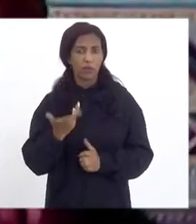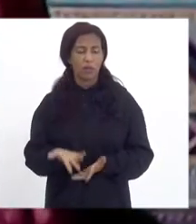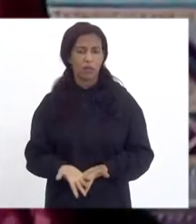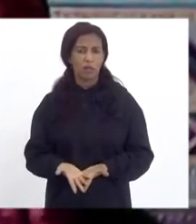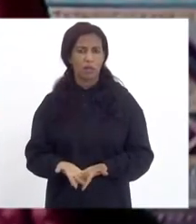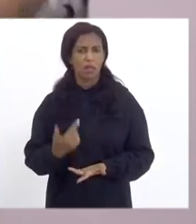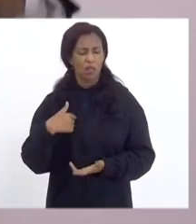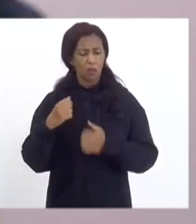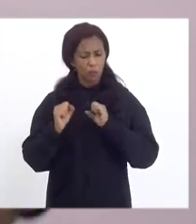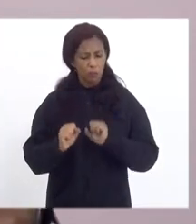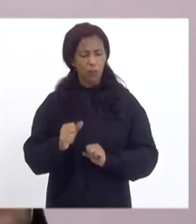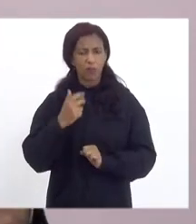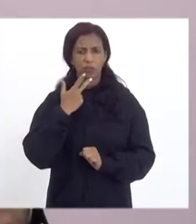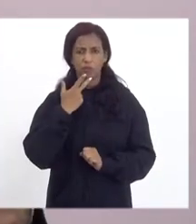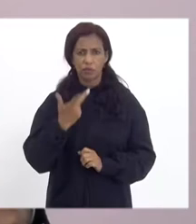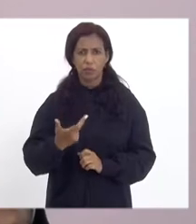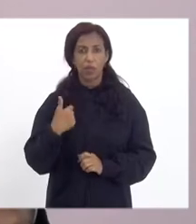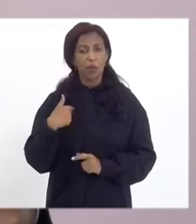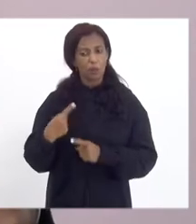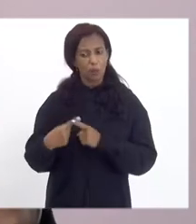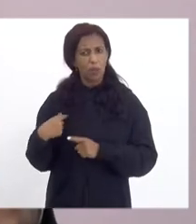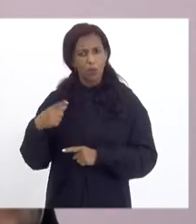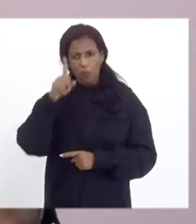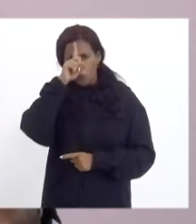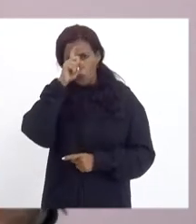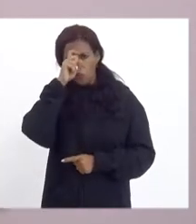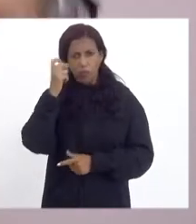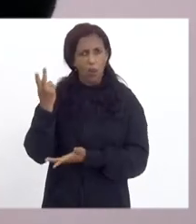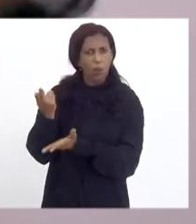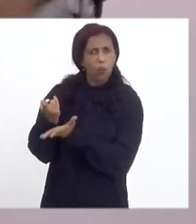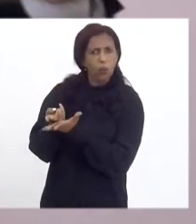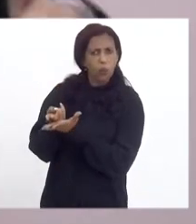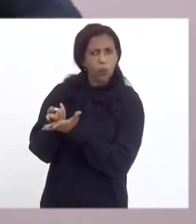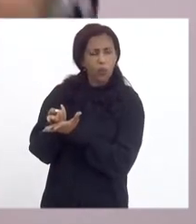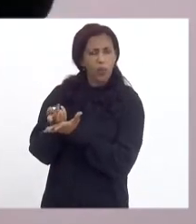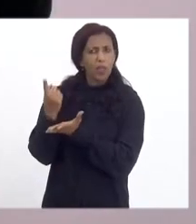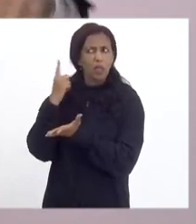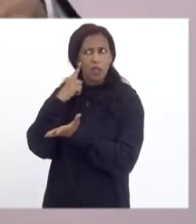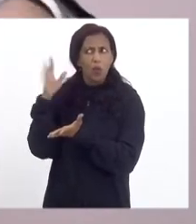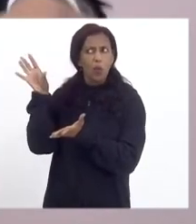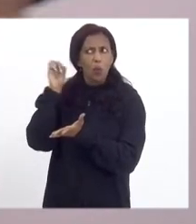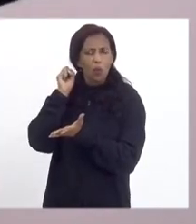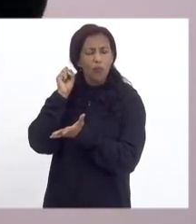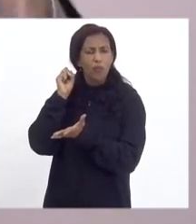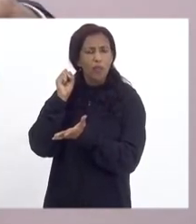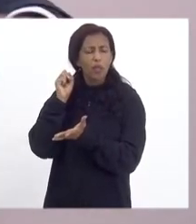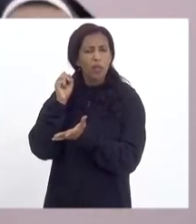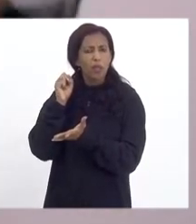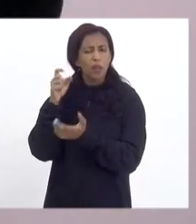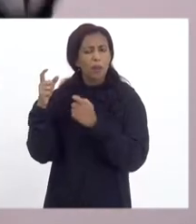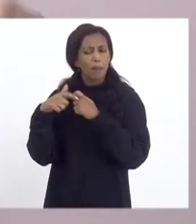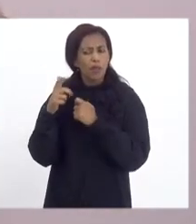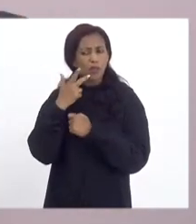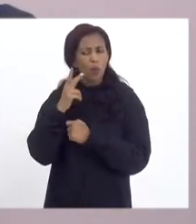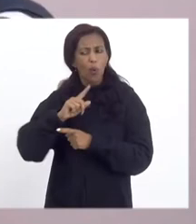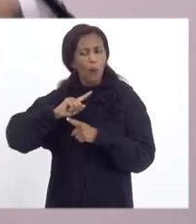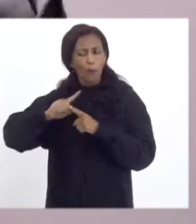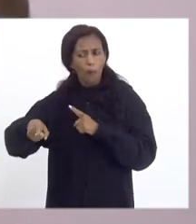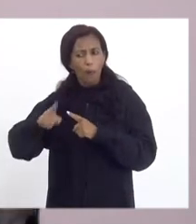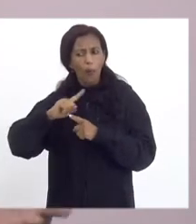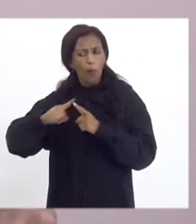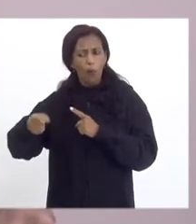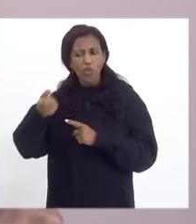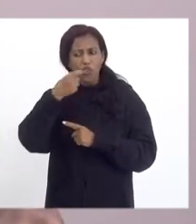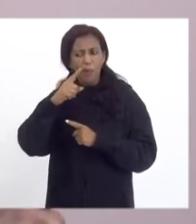permita, eu posso falar porque eu fiquei hospitalizado. E eu ouvi os médicos, não, isso aqui não pode tomar, isso aqui não pode tomar, isso aqui não pode tomar. Não